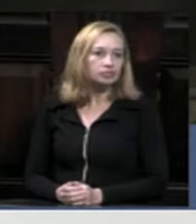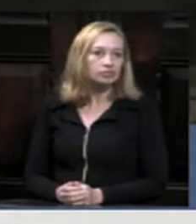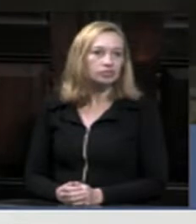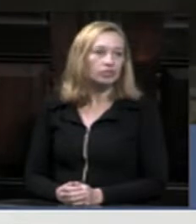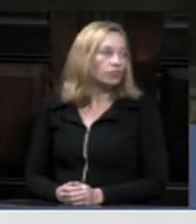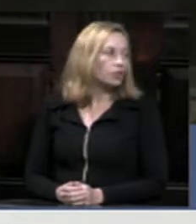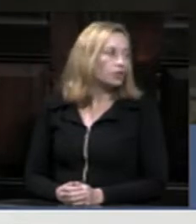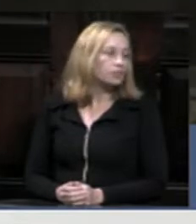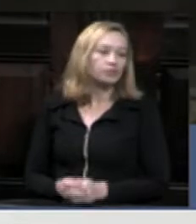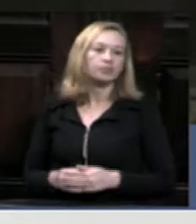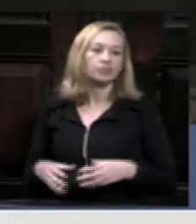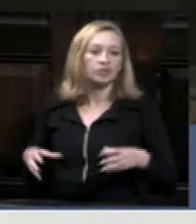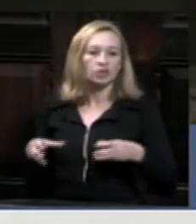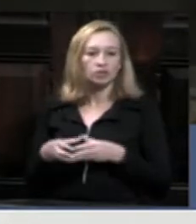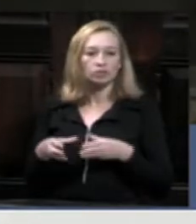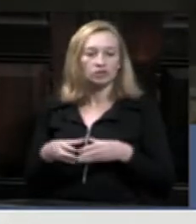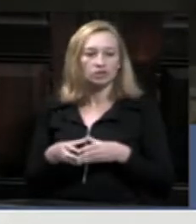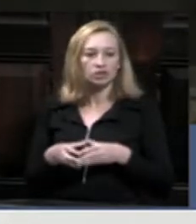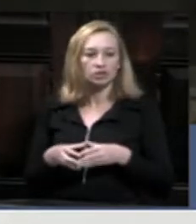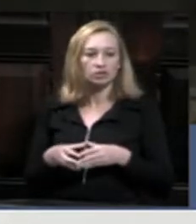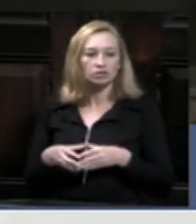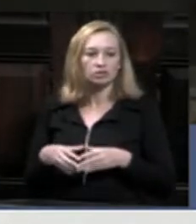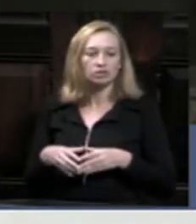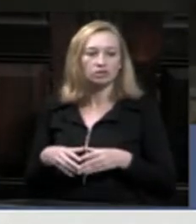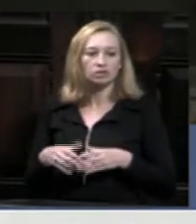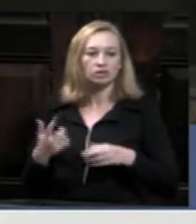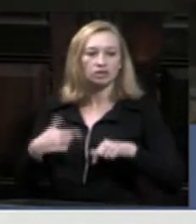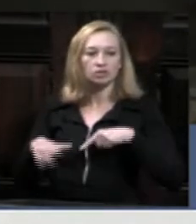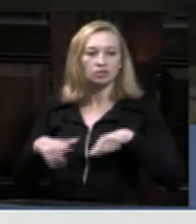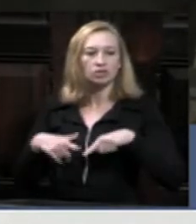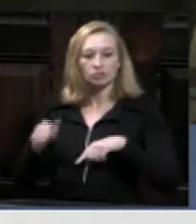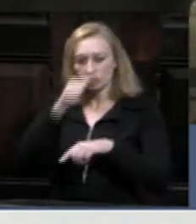Pela Comissão de Servidores Públicos, deputado Nivaldo Molim.